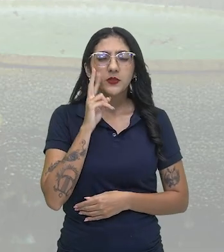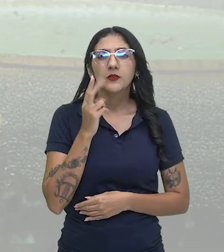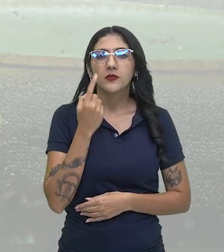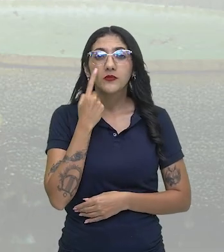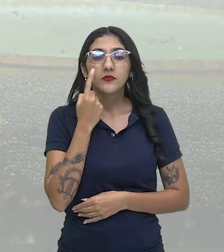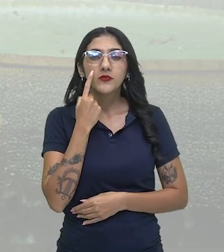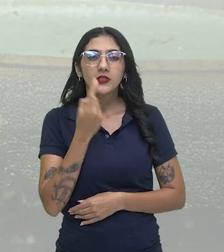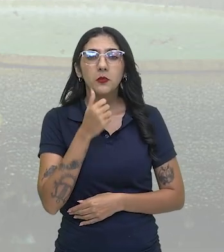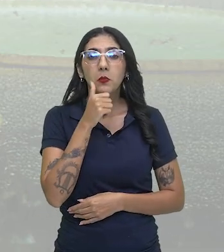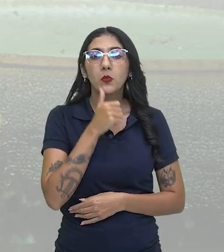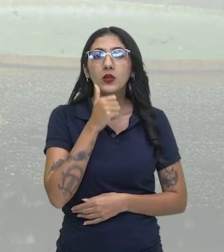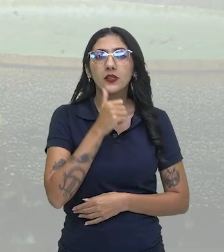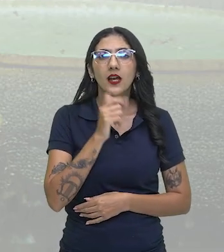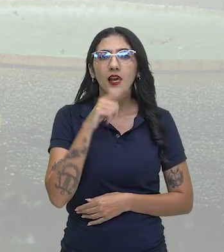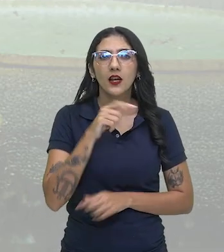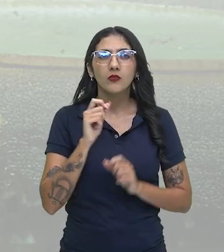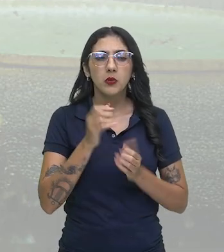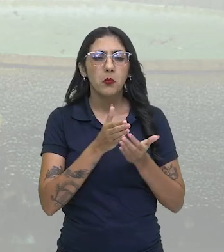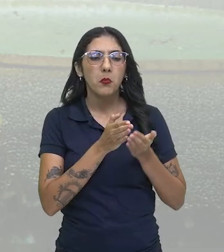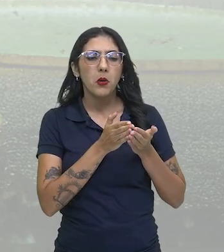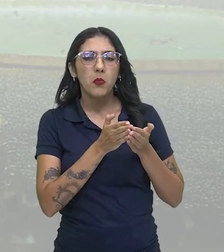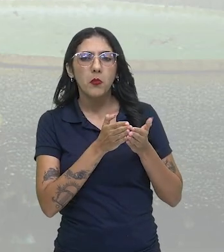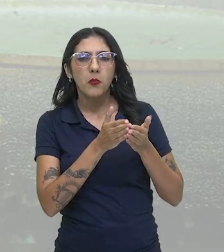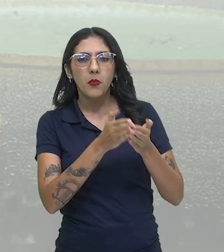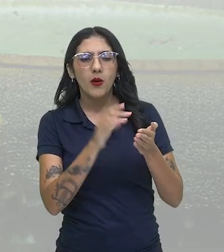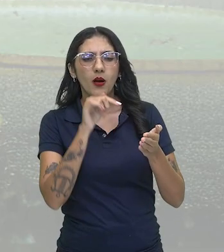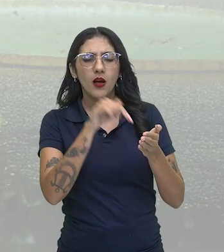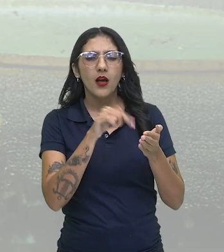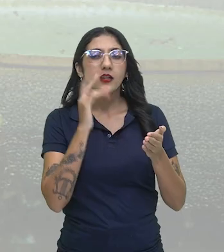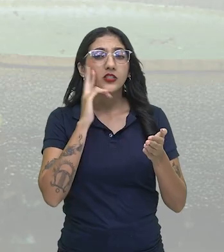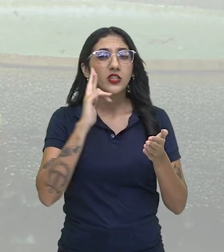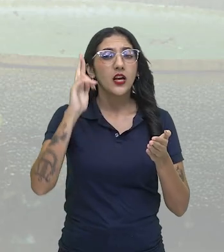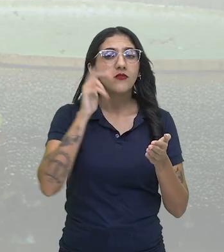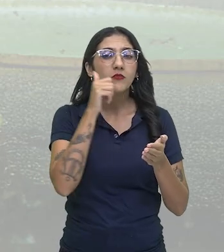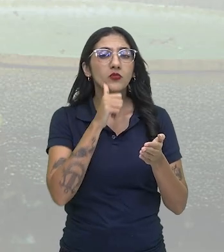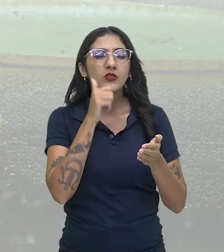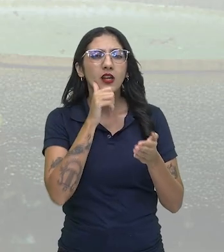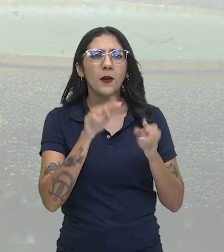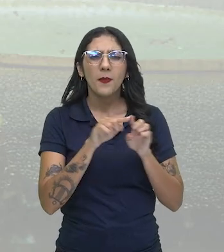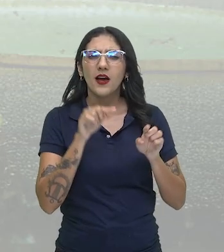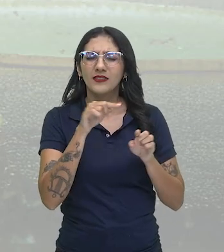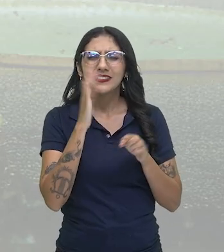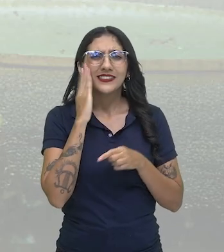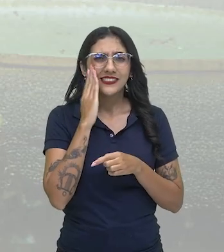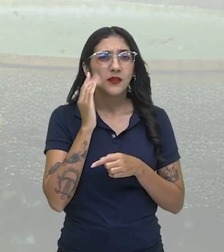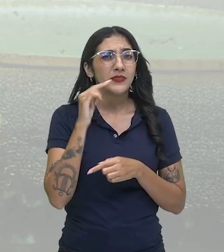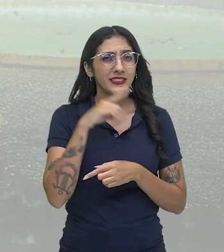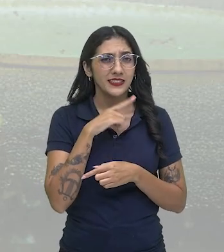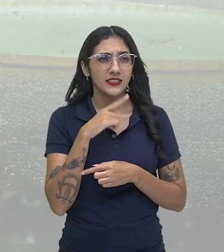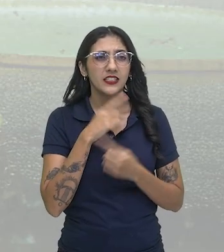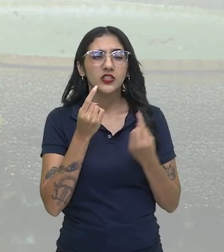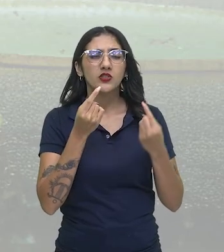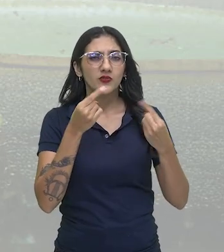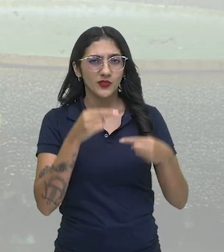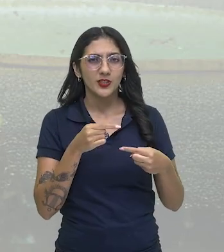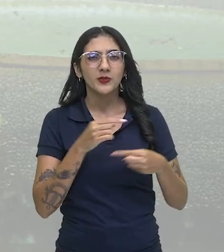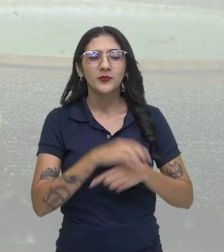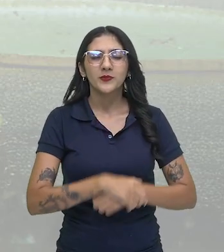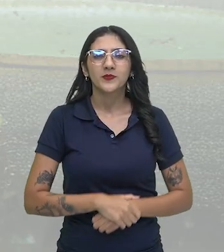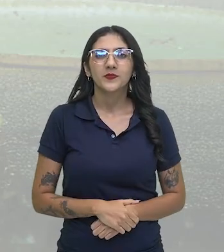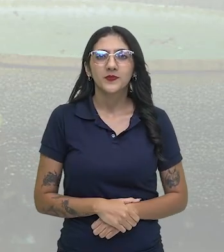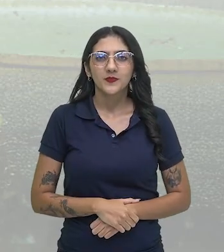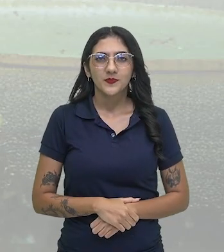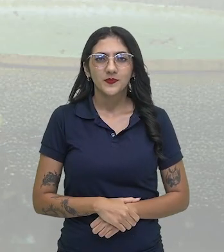dirigindo a embarcação. Nossa, que coisa linda! Mas ali também existem os desafios, gente. Todo trabalho, na verdade, vem com desafios.